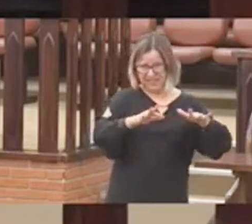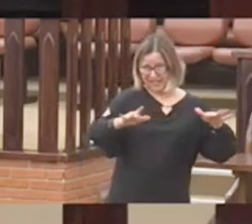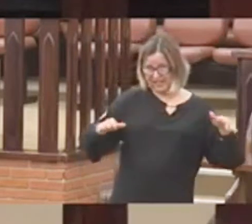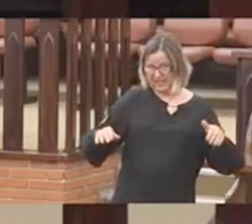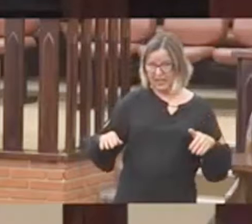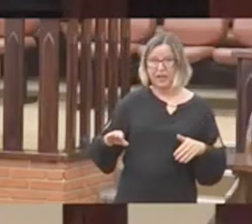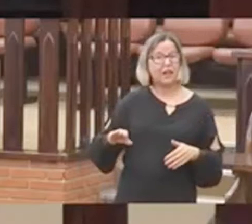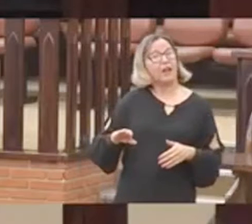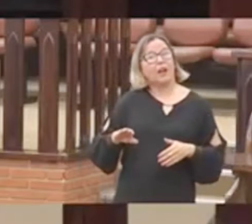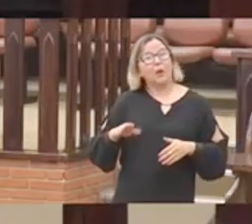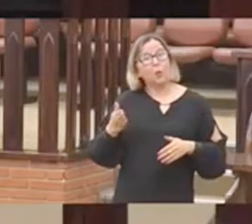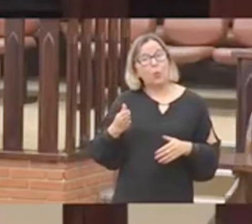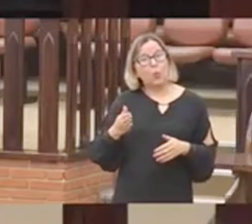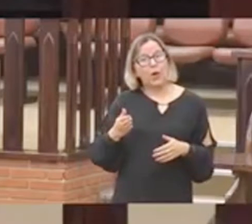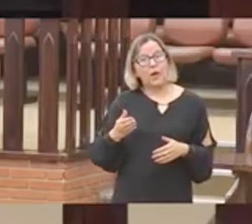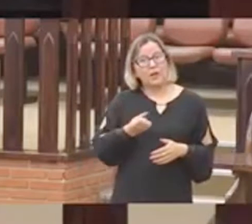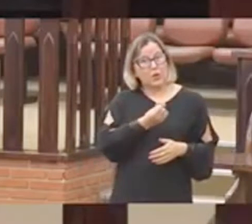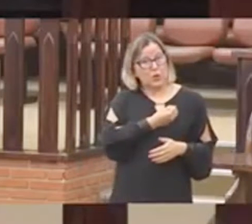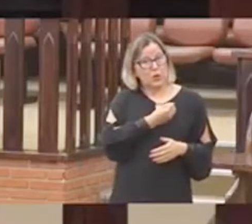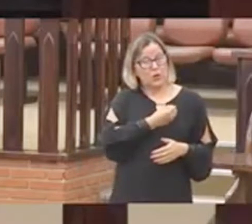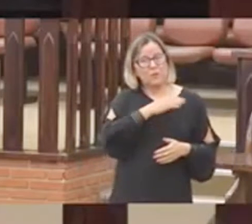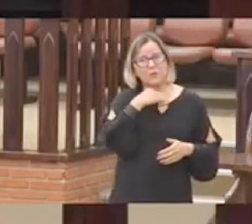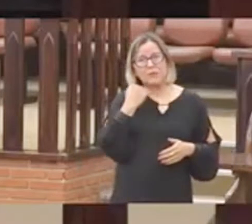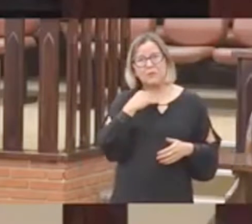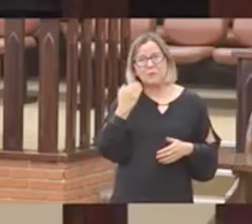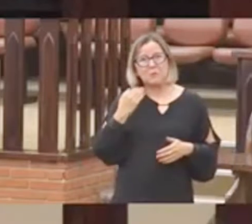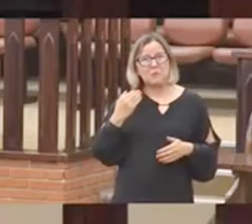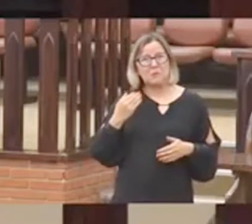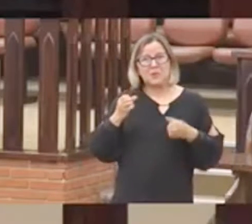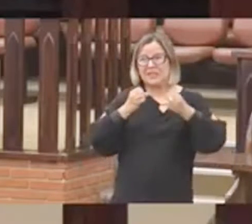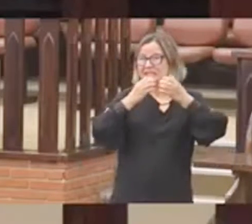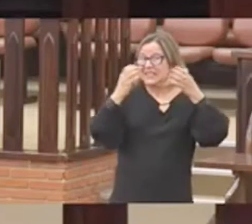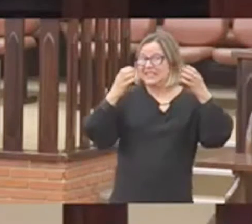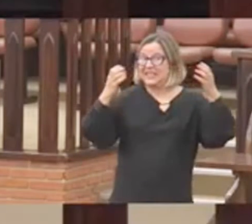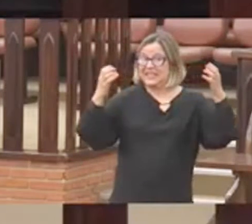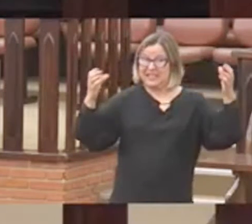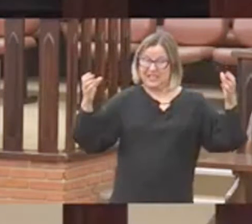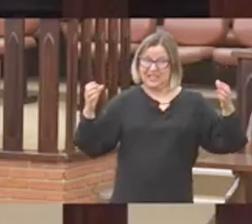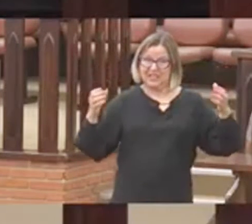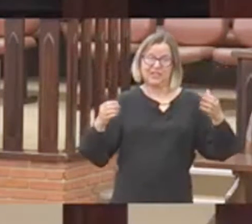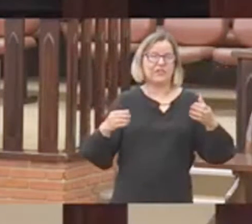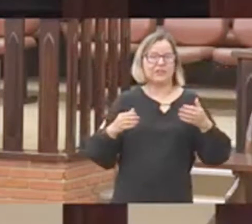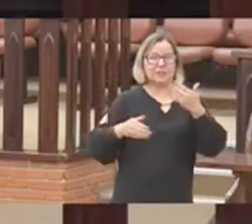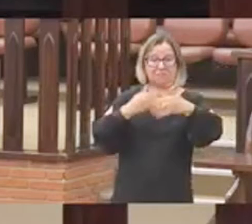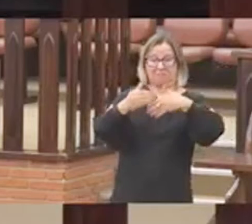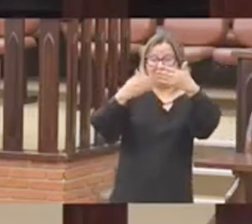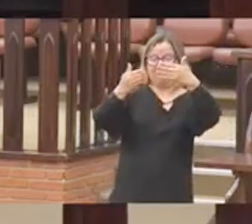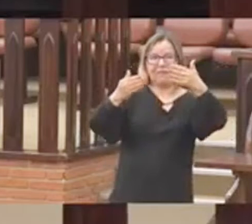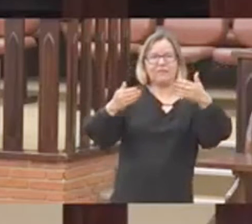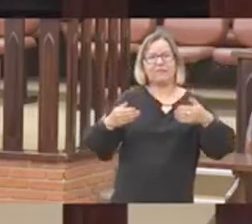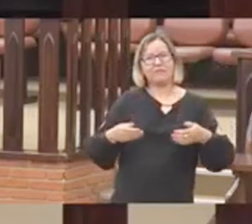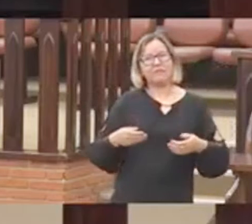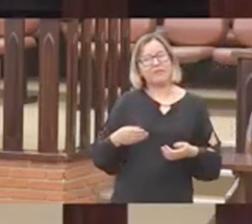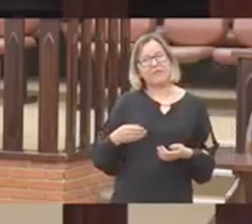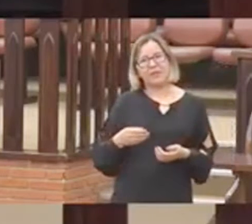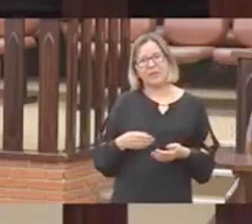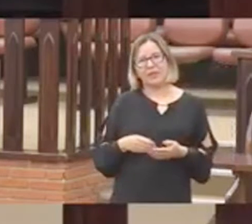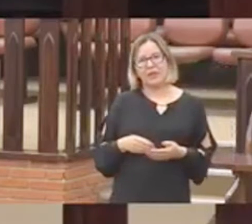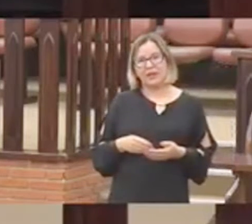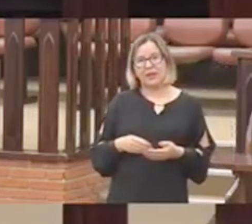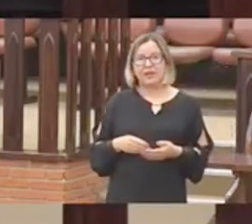de mortes é elevado e cresce significativamente, é compreensível as pessoas